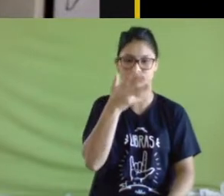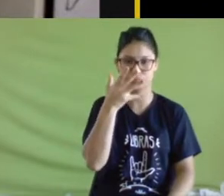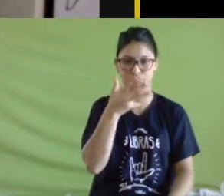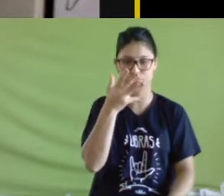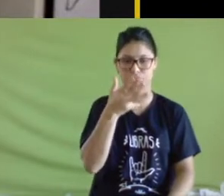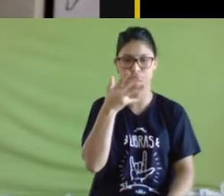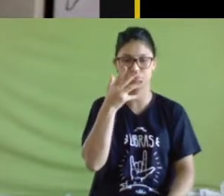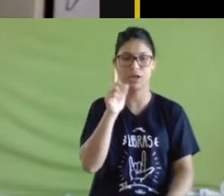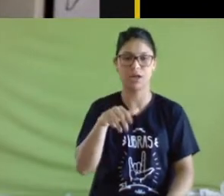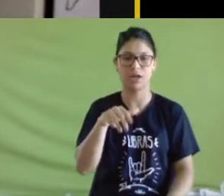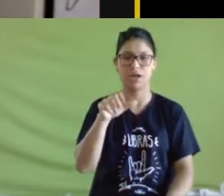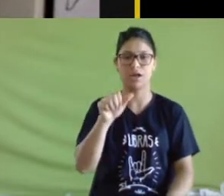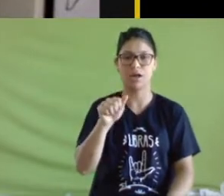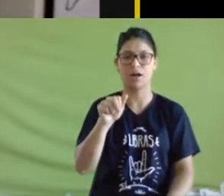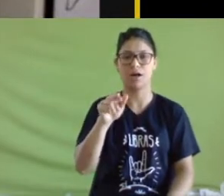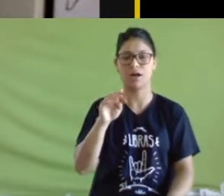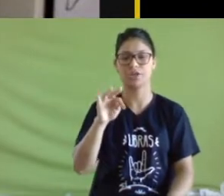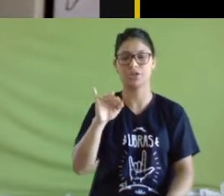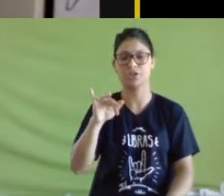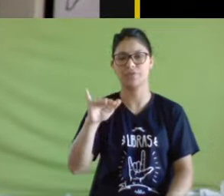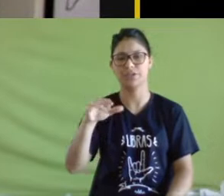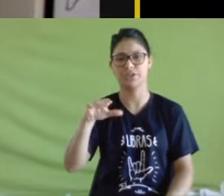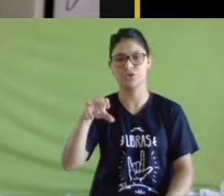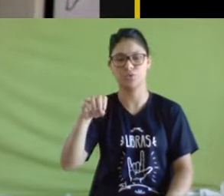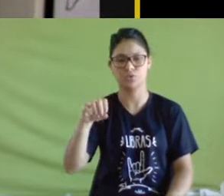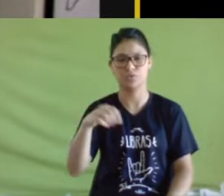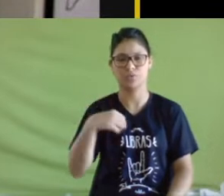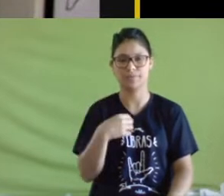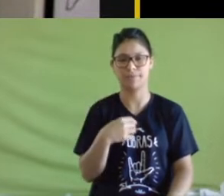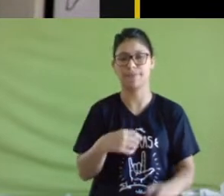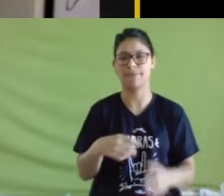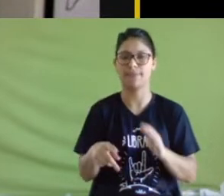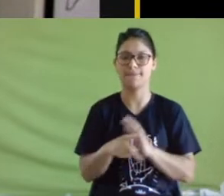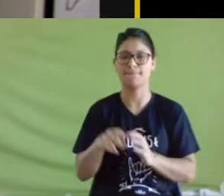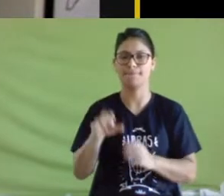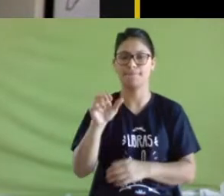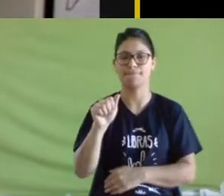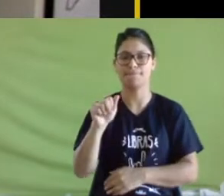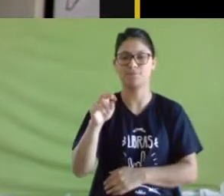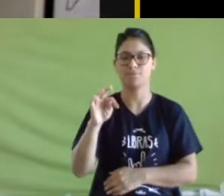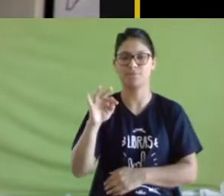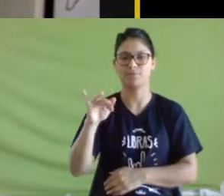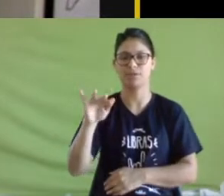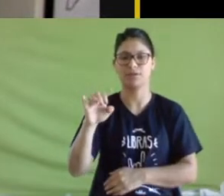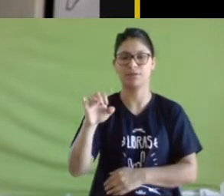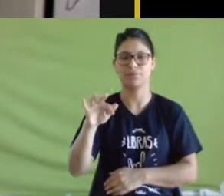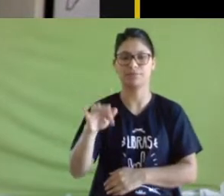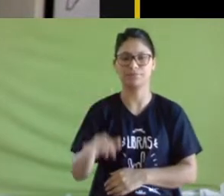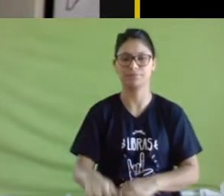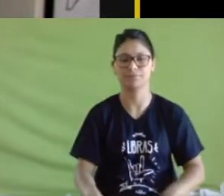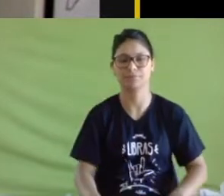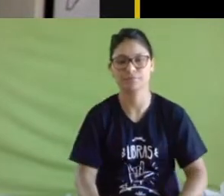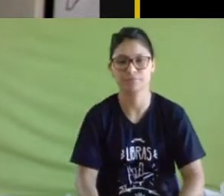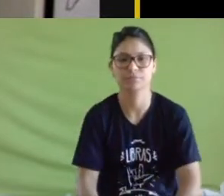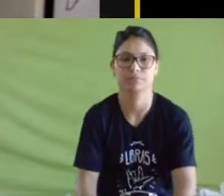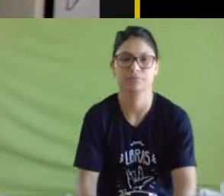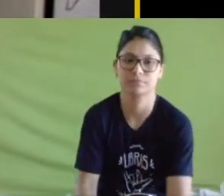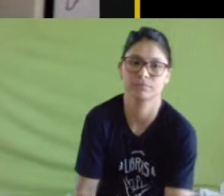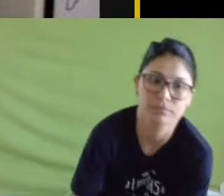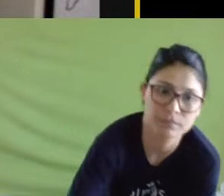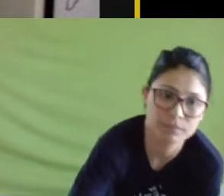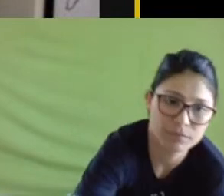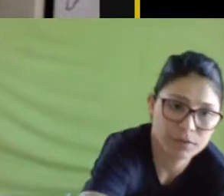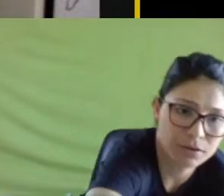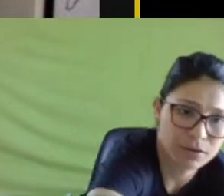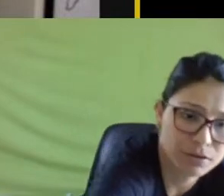artifício. Artifício no sentido do artefato, aquilo que era feito com arte,